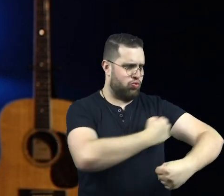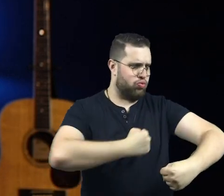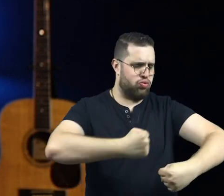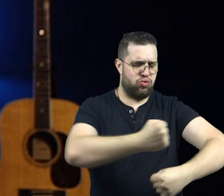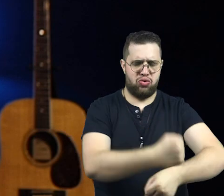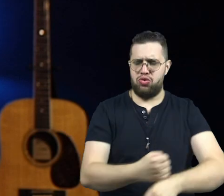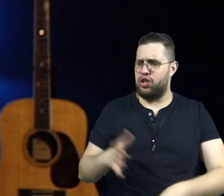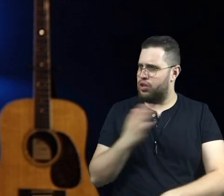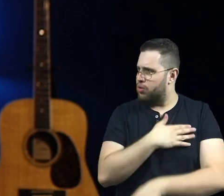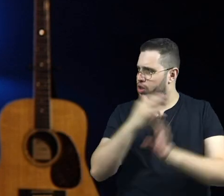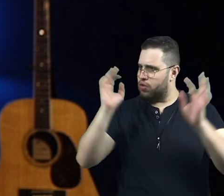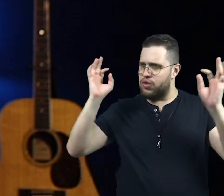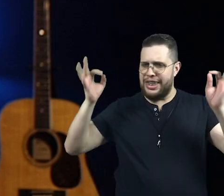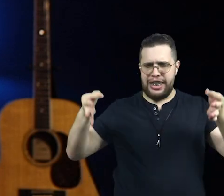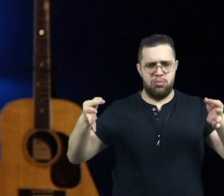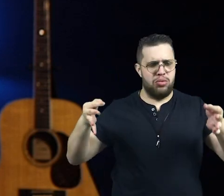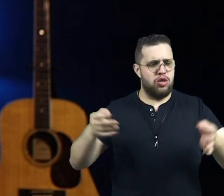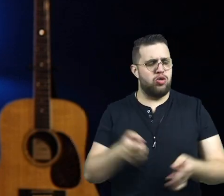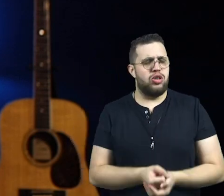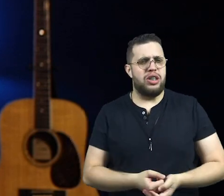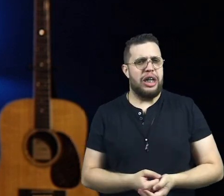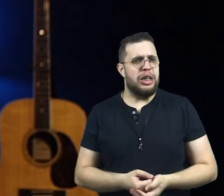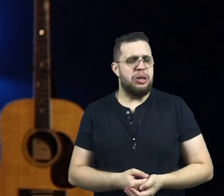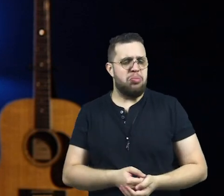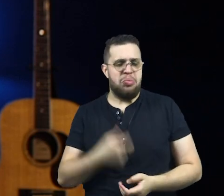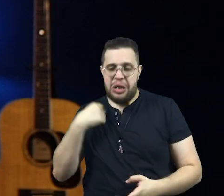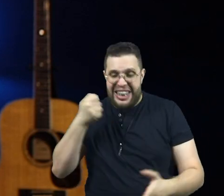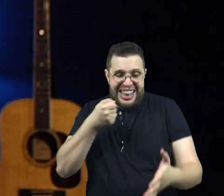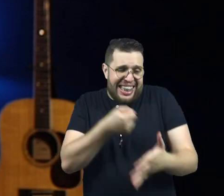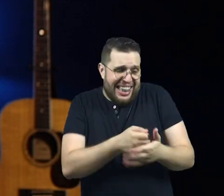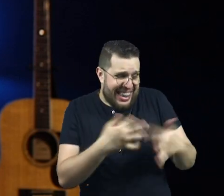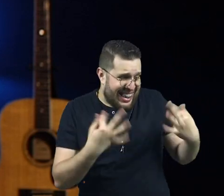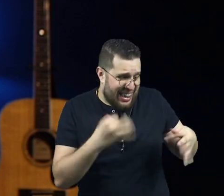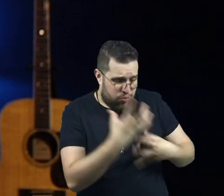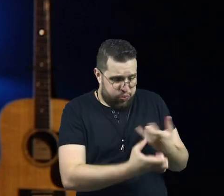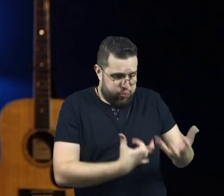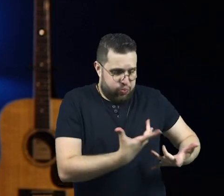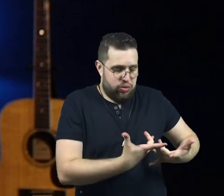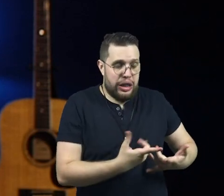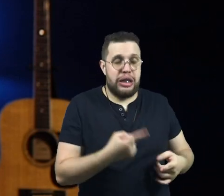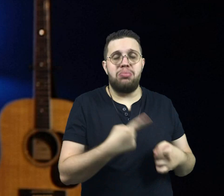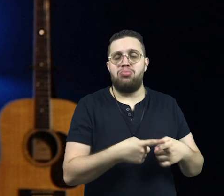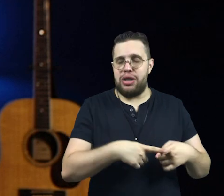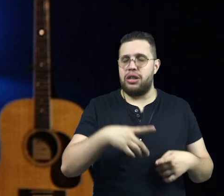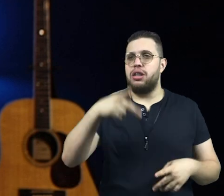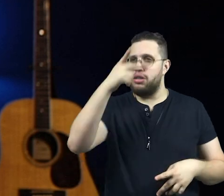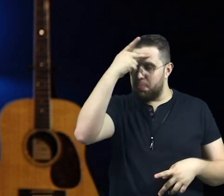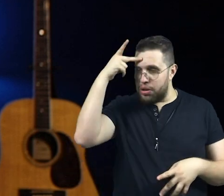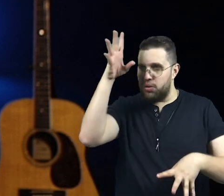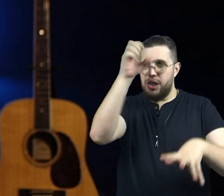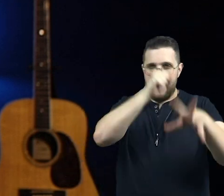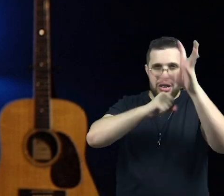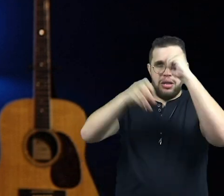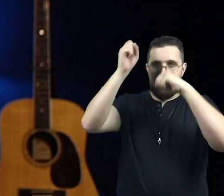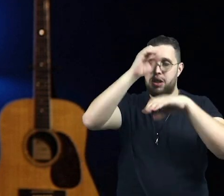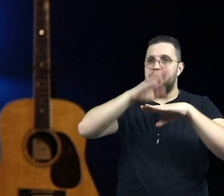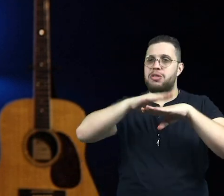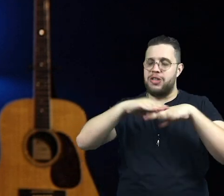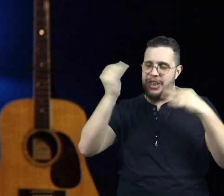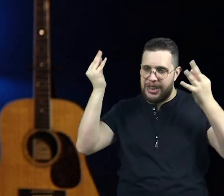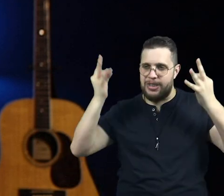que ele cozinha pra caramba e não se queima com a gordura, não encosta na panela, é porque a pessoa aprendeu, ganhou habilidades para fazer